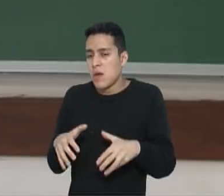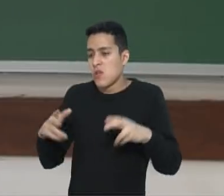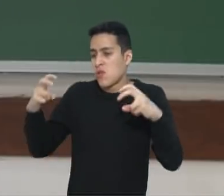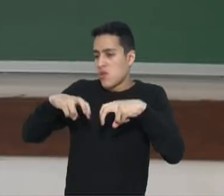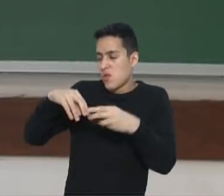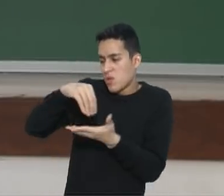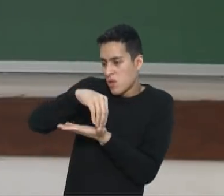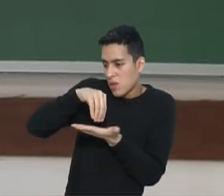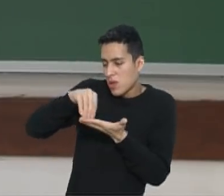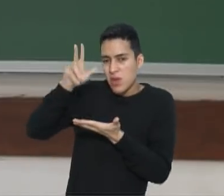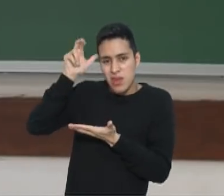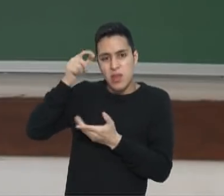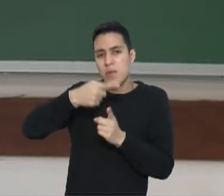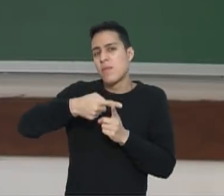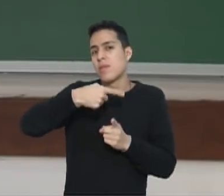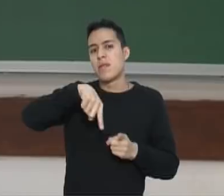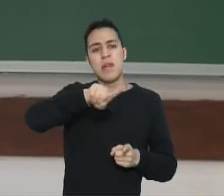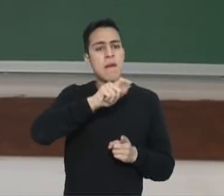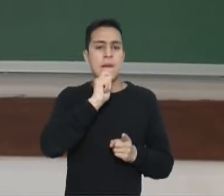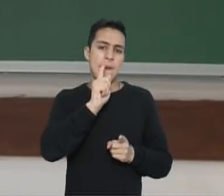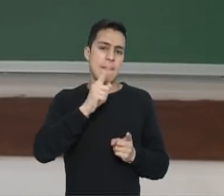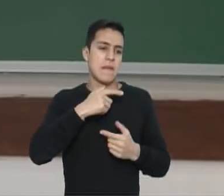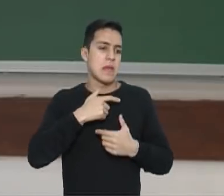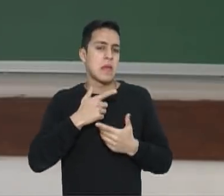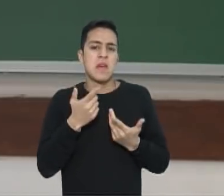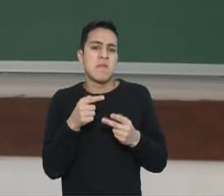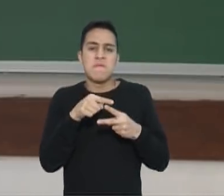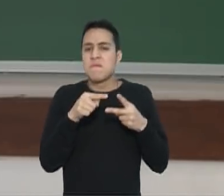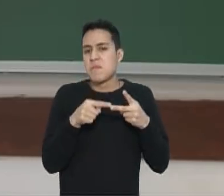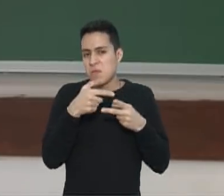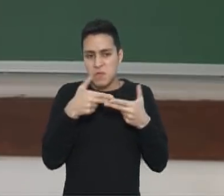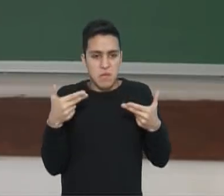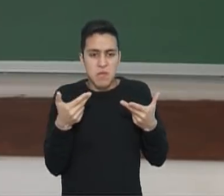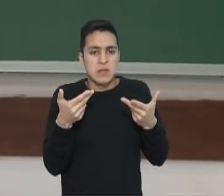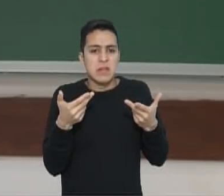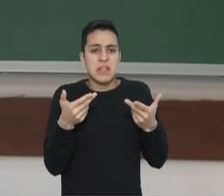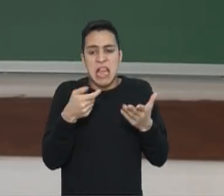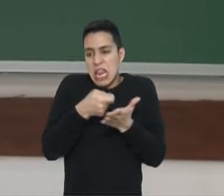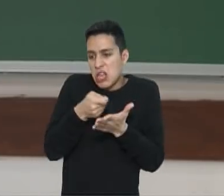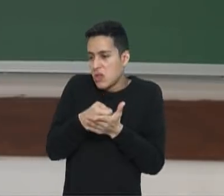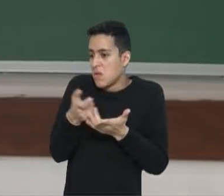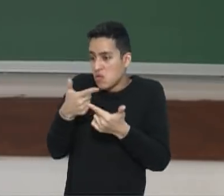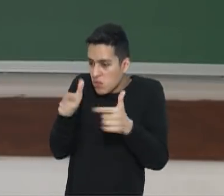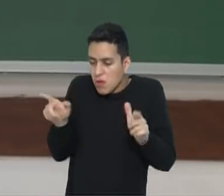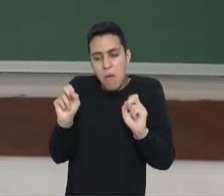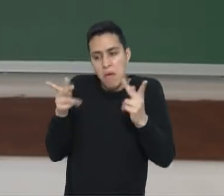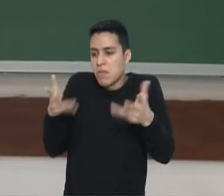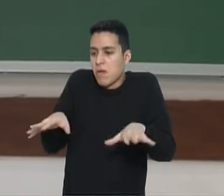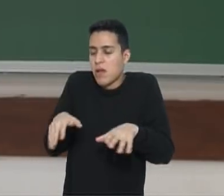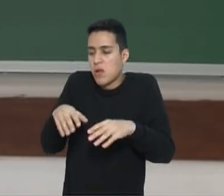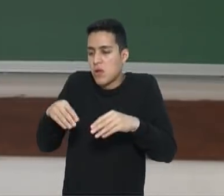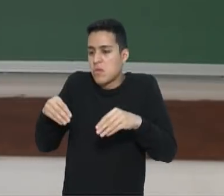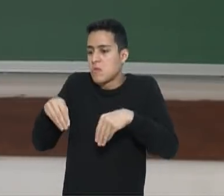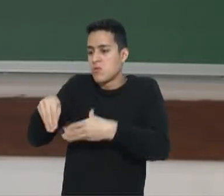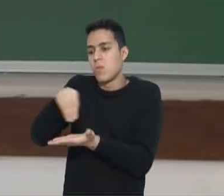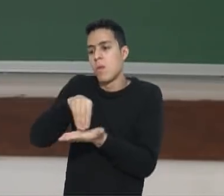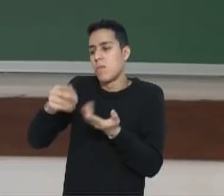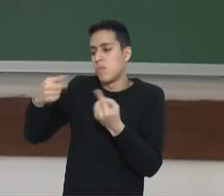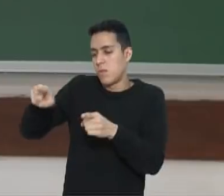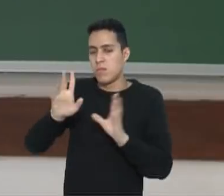porque não haviam satisfeito uma ou duas das exigências que ele fez para competir